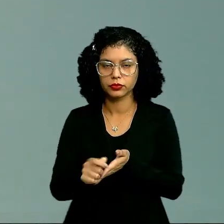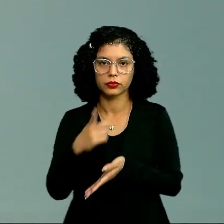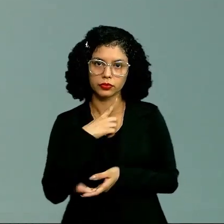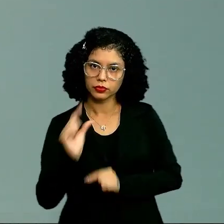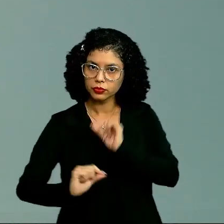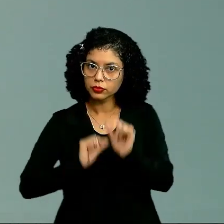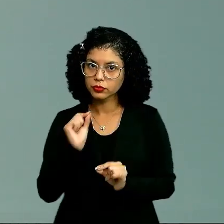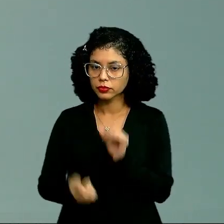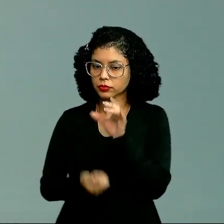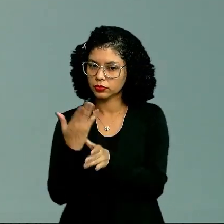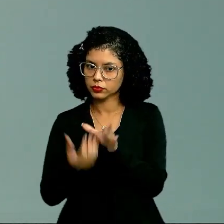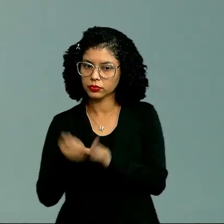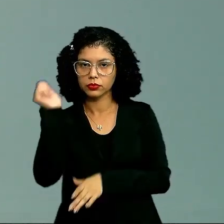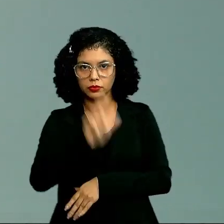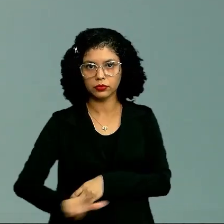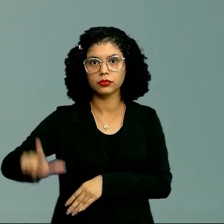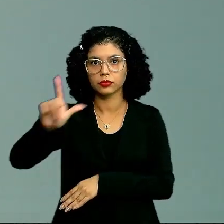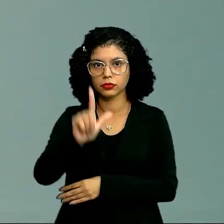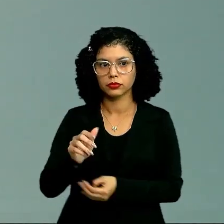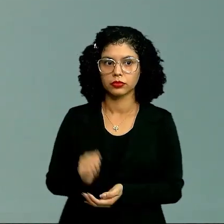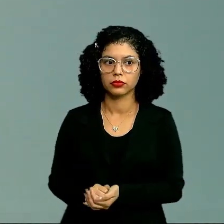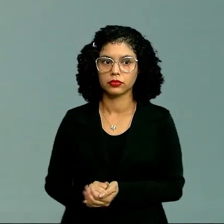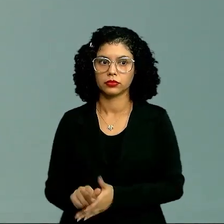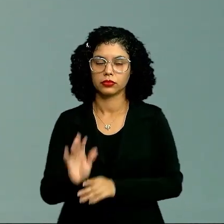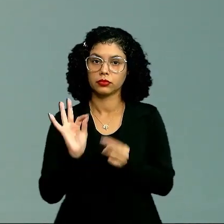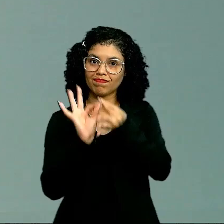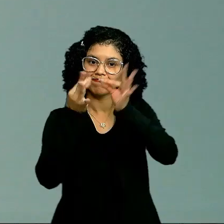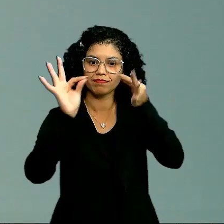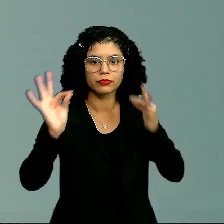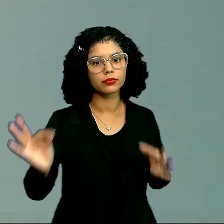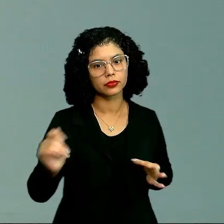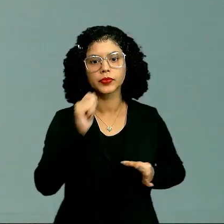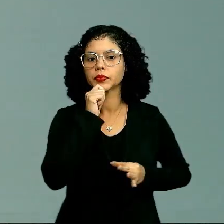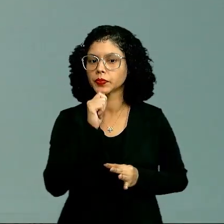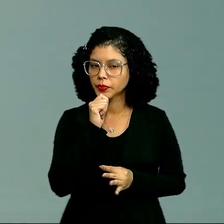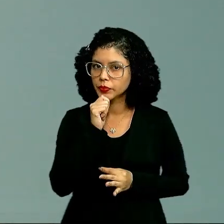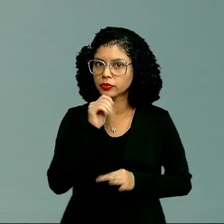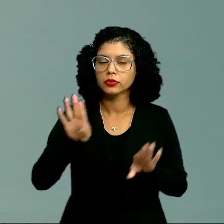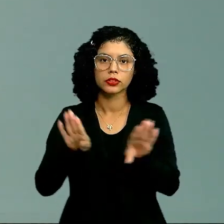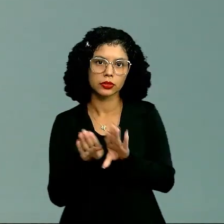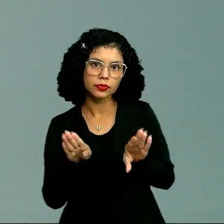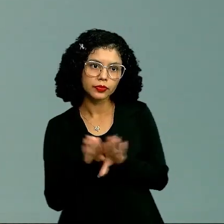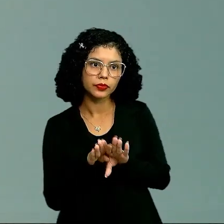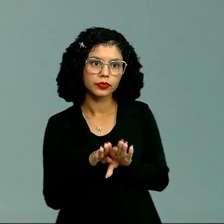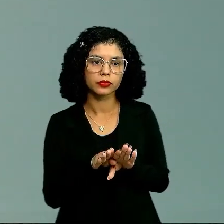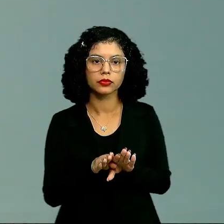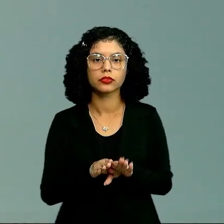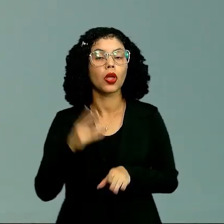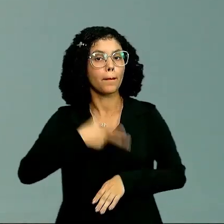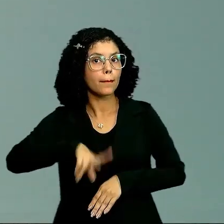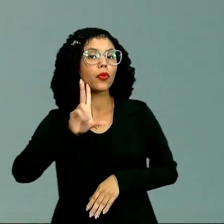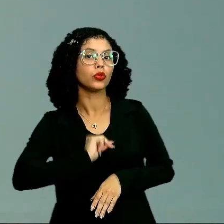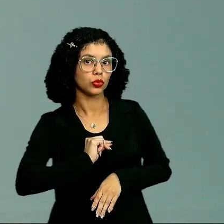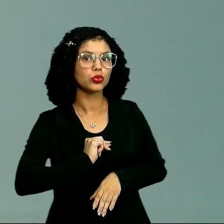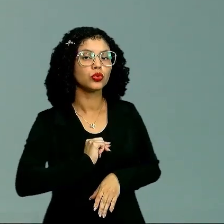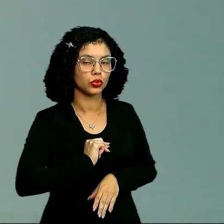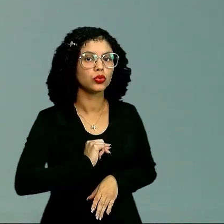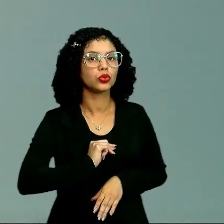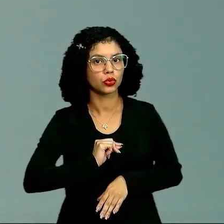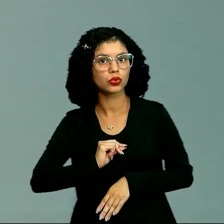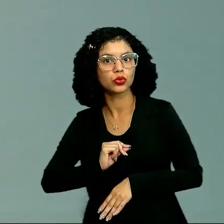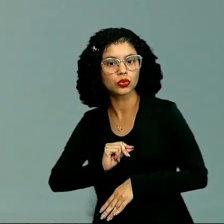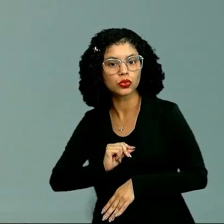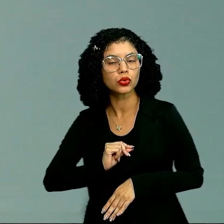tenho uma produção literária que tem um distanciamento aí das raízes portuguesas, das raízes